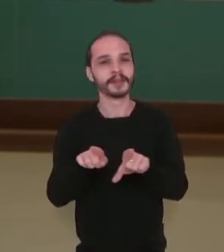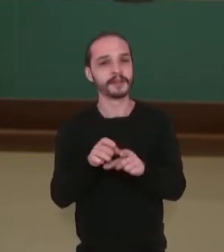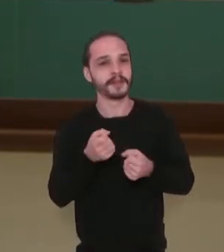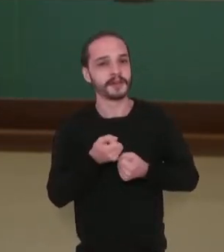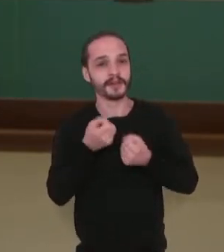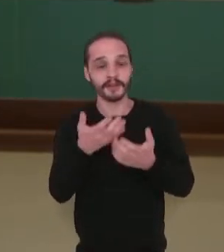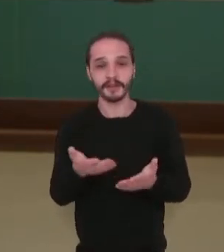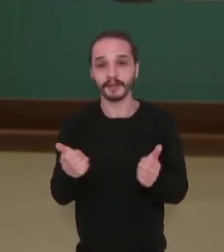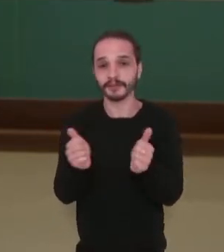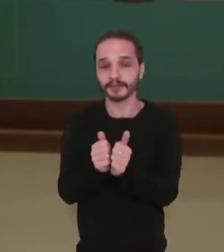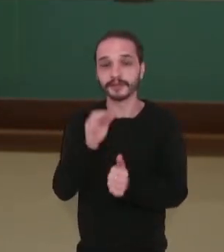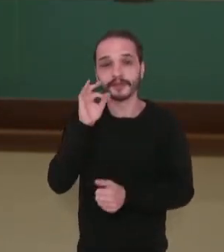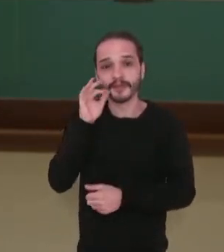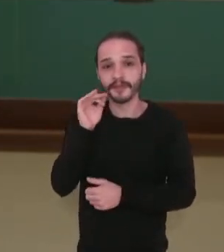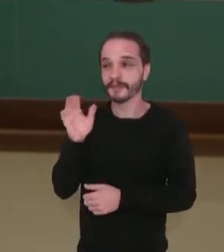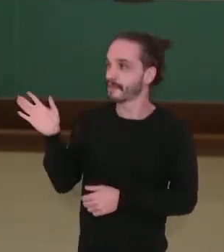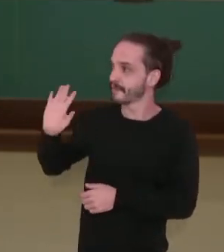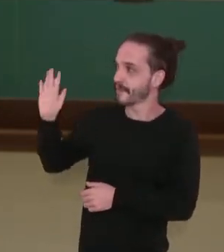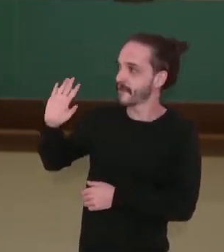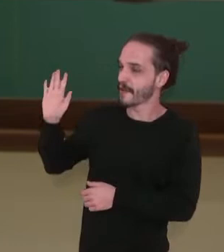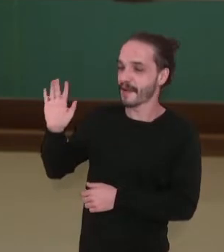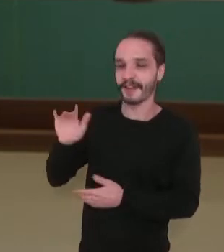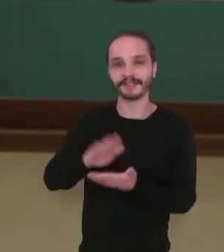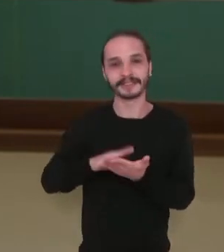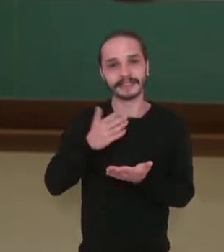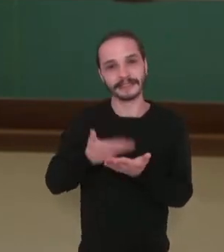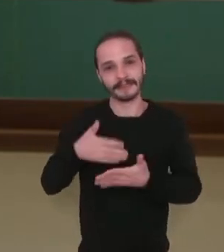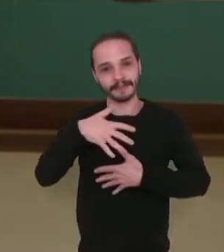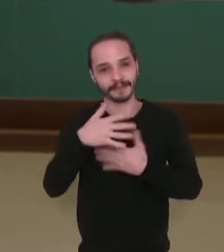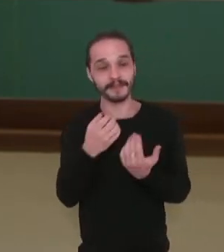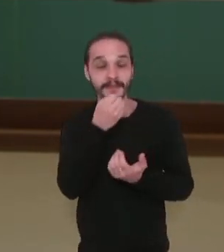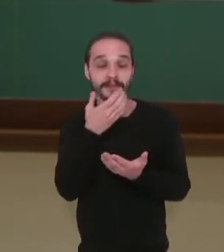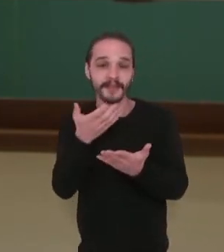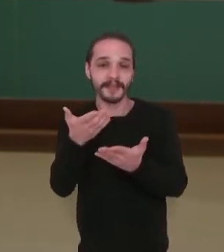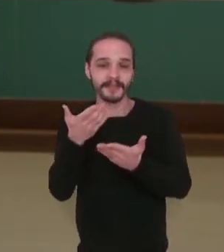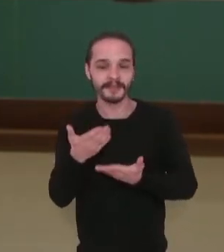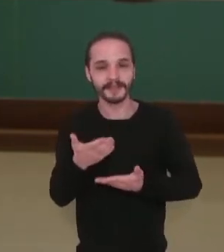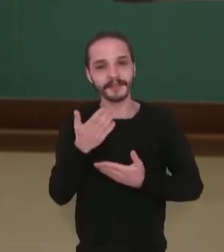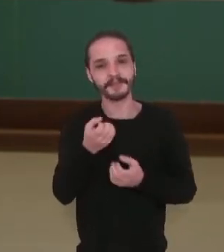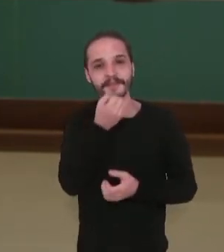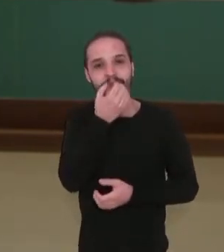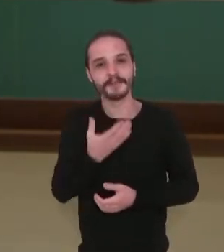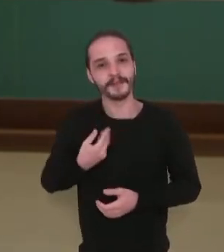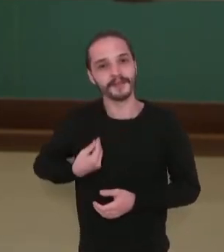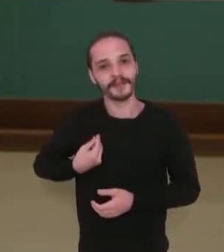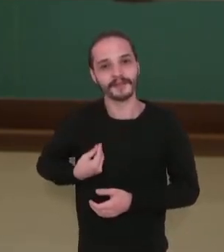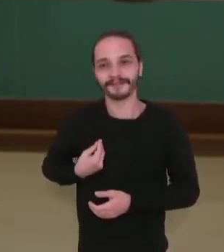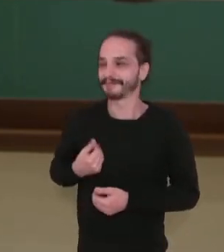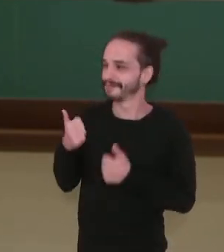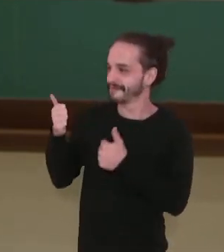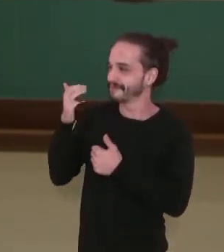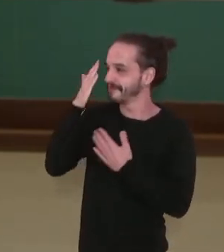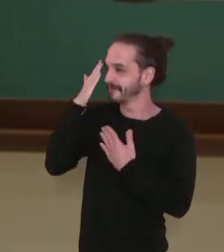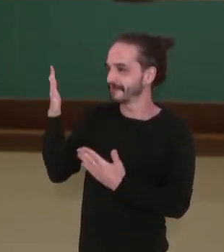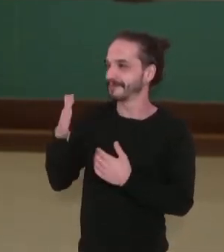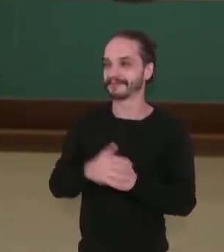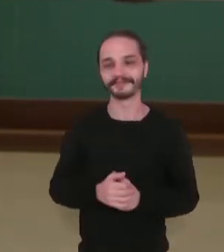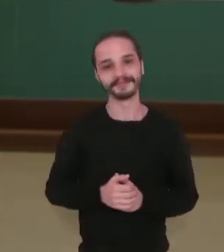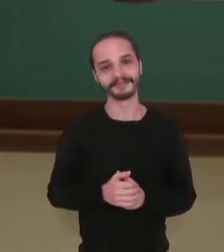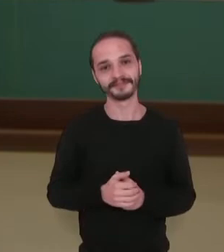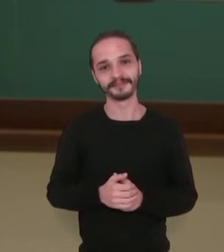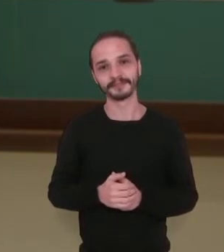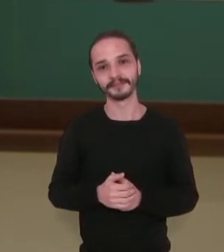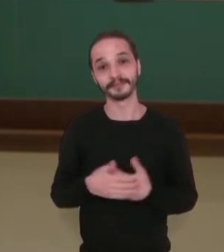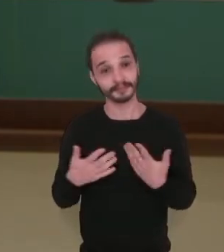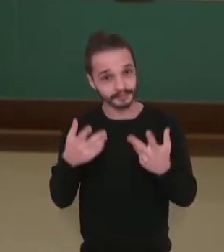que o Felipe está conosco. Olá, Felipe, nosso intérprete, seja bem-vindo. Que bom tê-lo aqui conosco, viu, querido? Bora lá